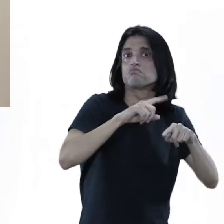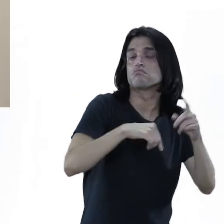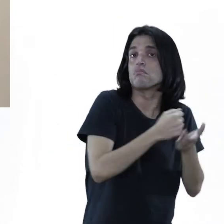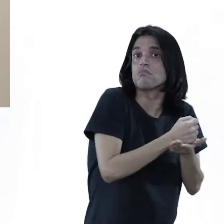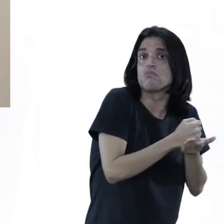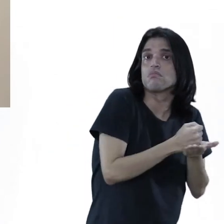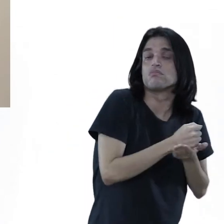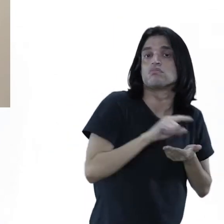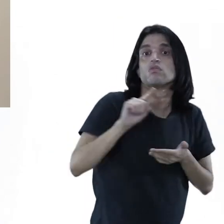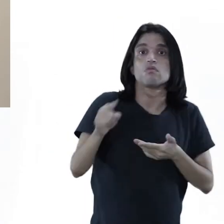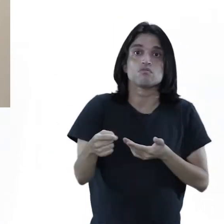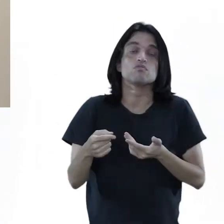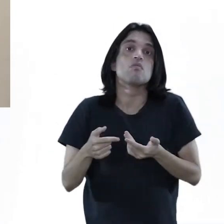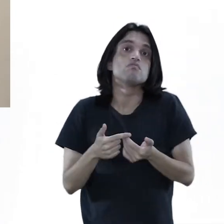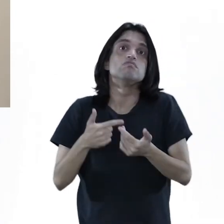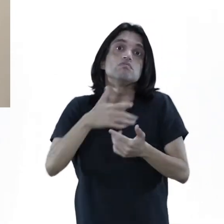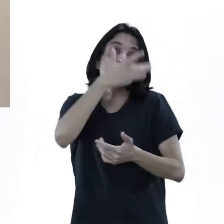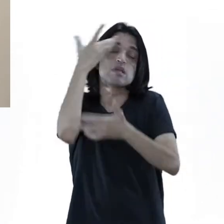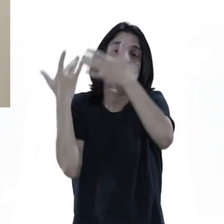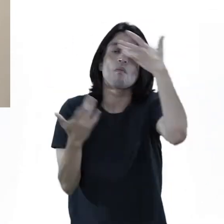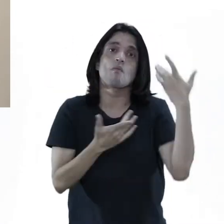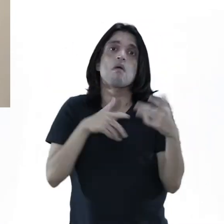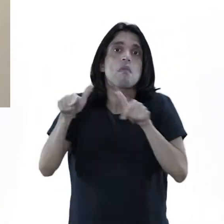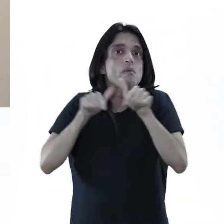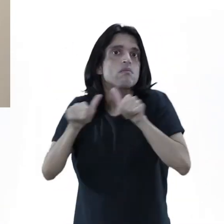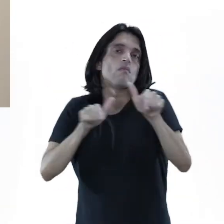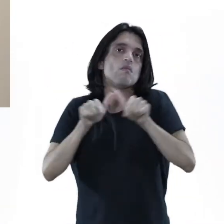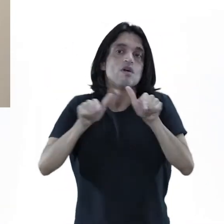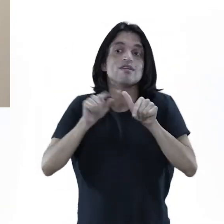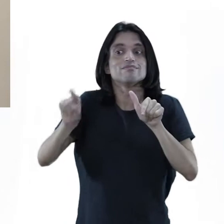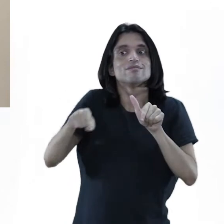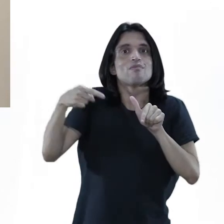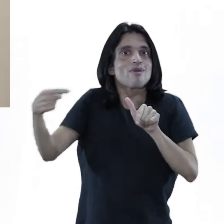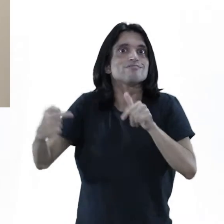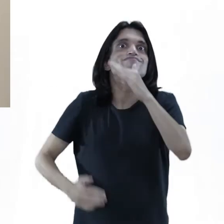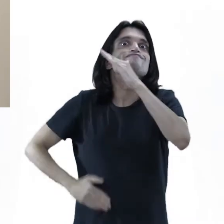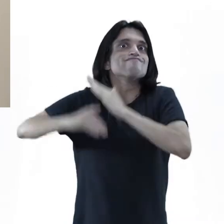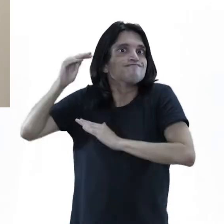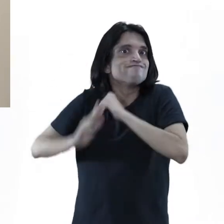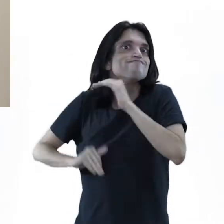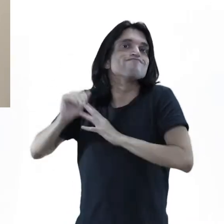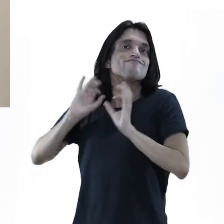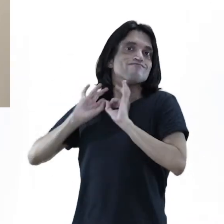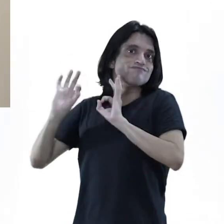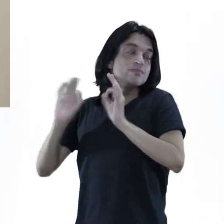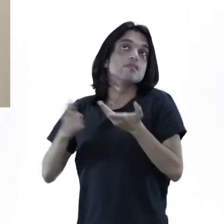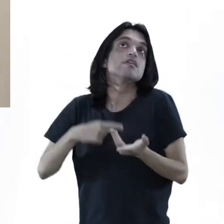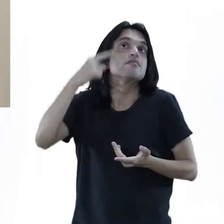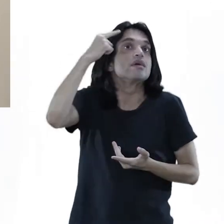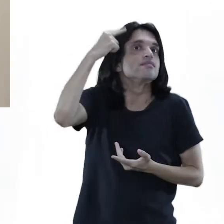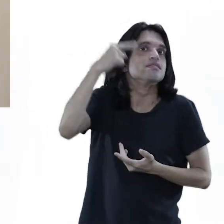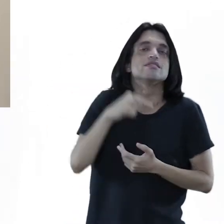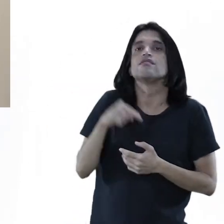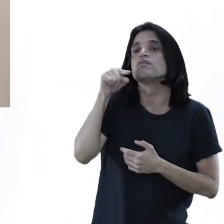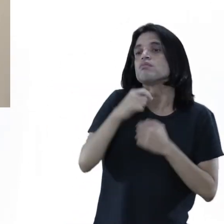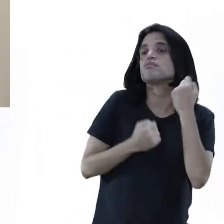obra barata e depois mão de obra qualificada. Pensa em você botar a sua indústria na China com preços muito menores